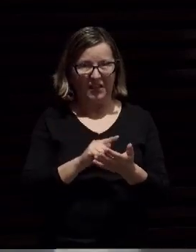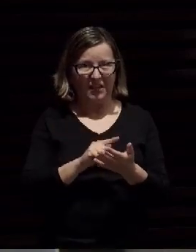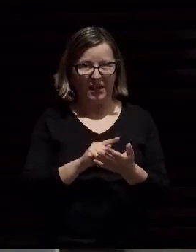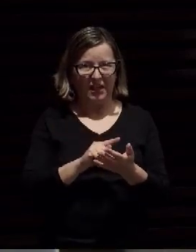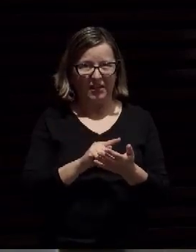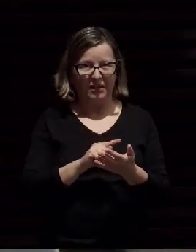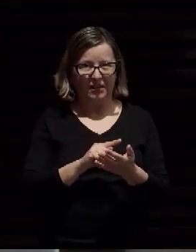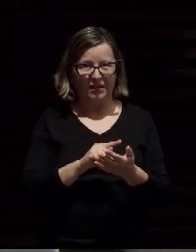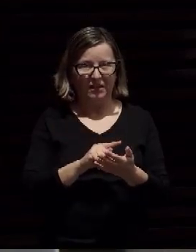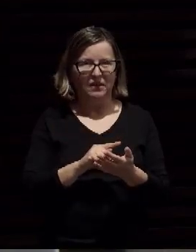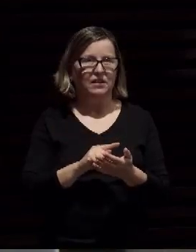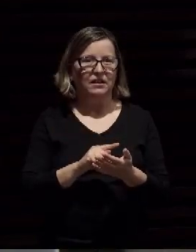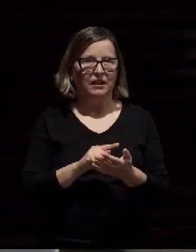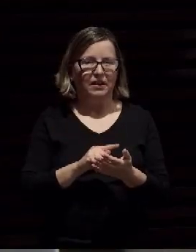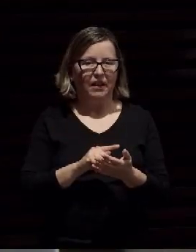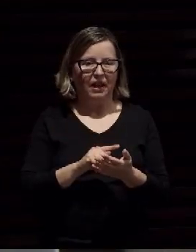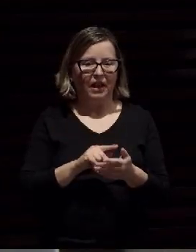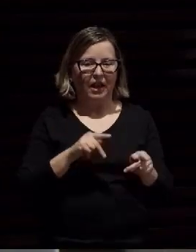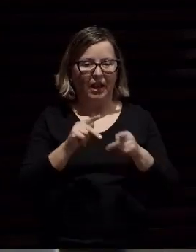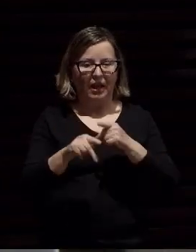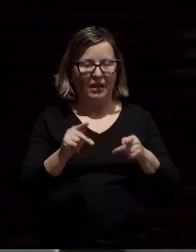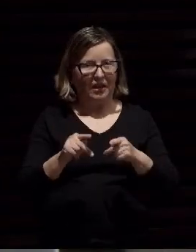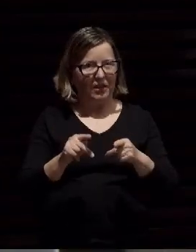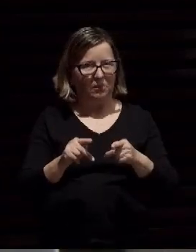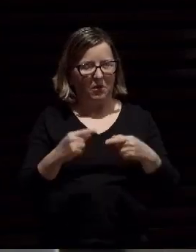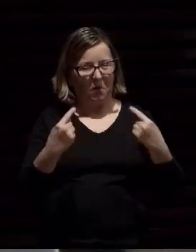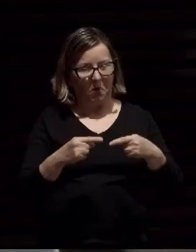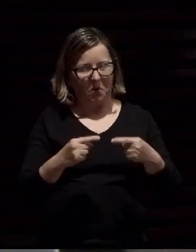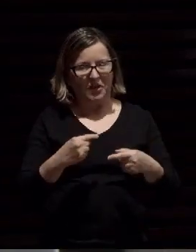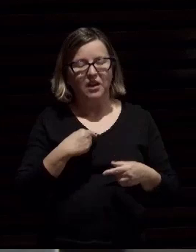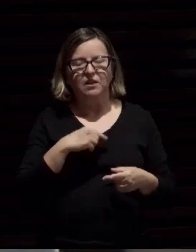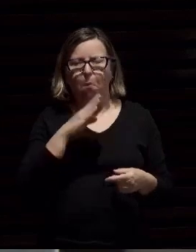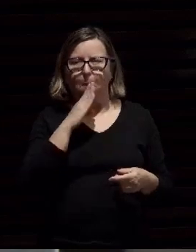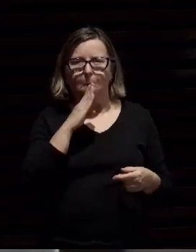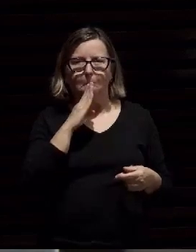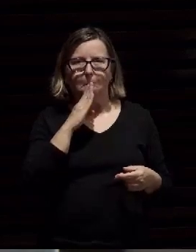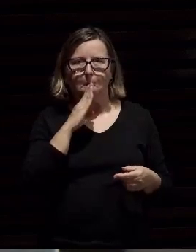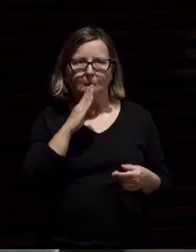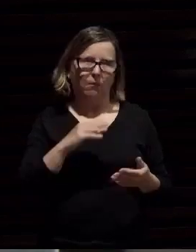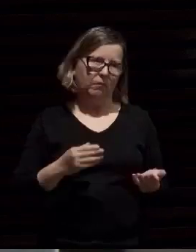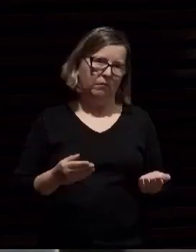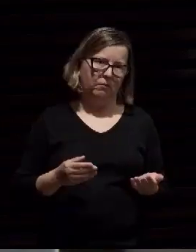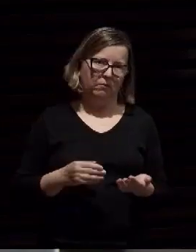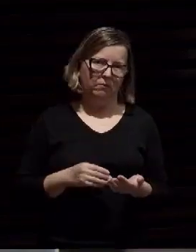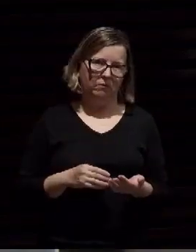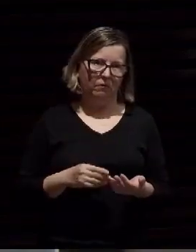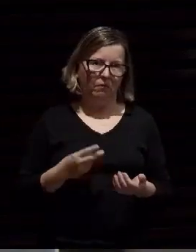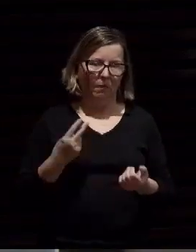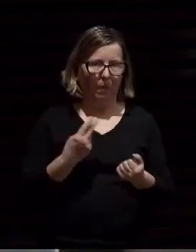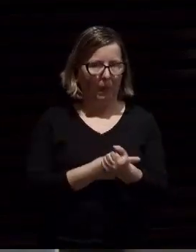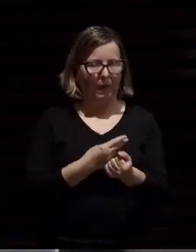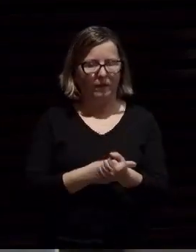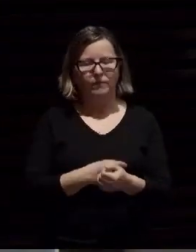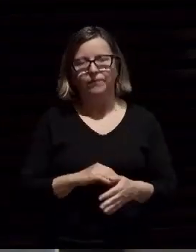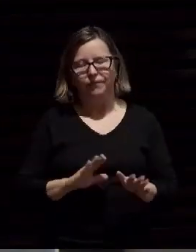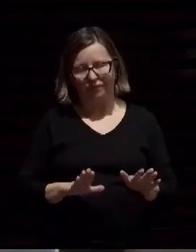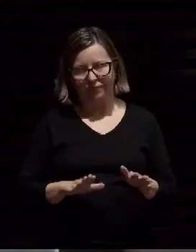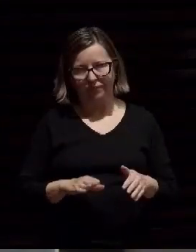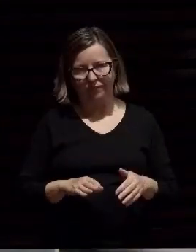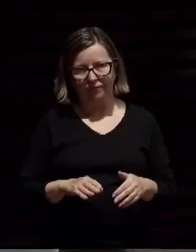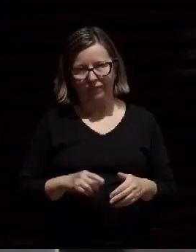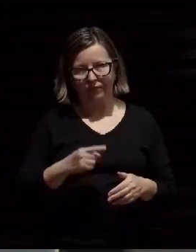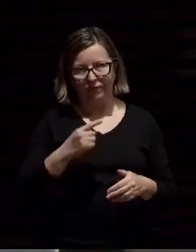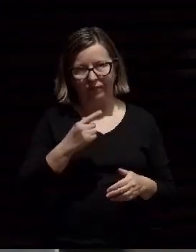Indiferença é crime moral e espiritual. O rabo do elefante não é uma